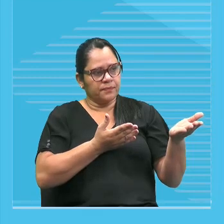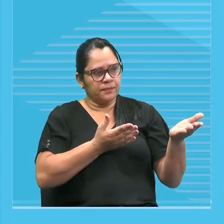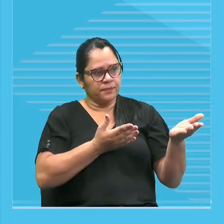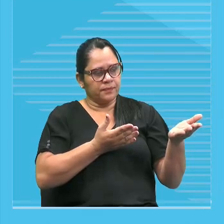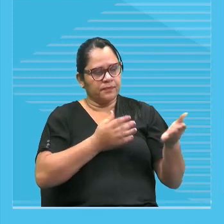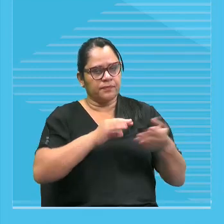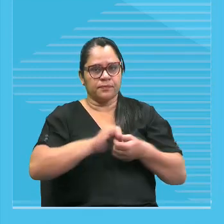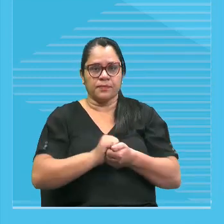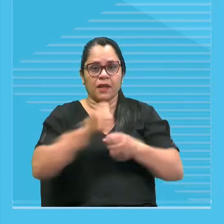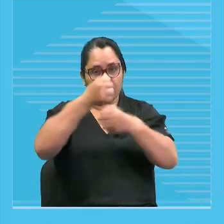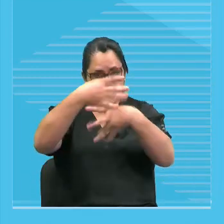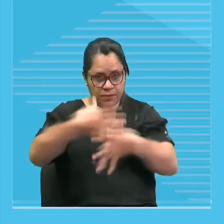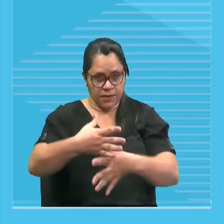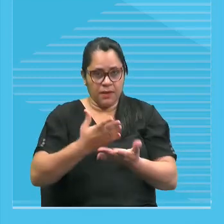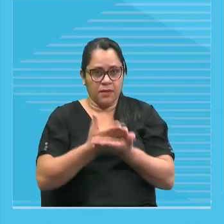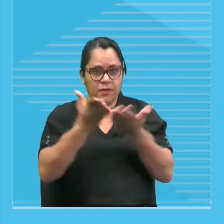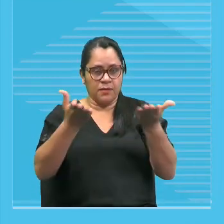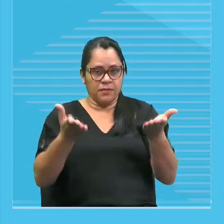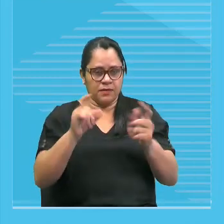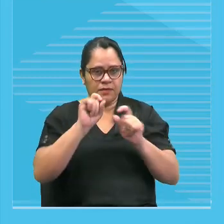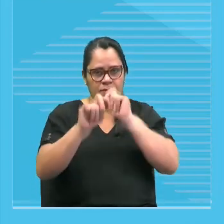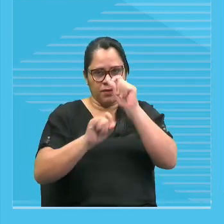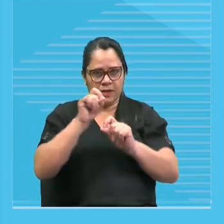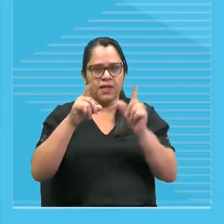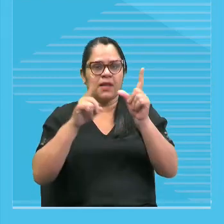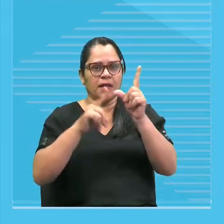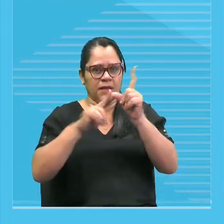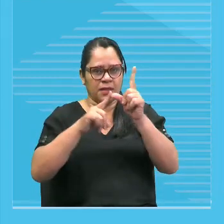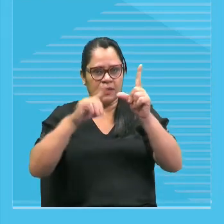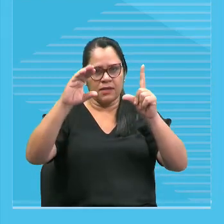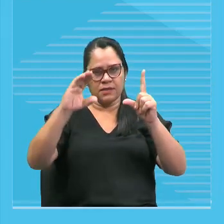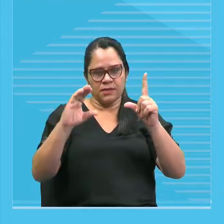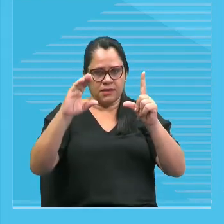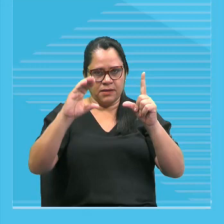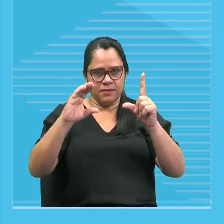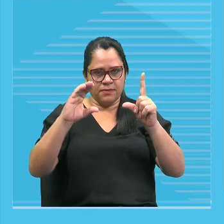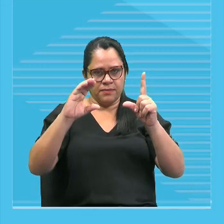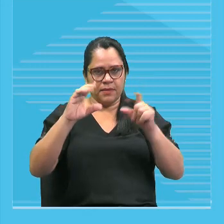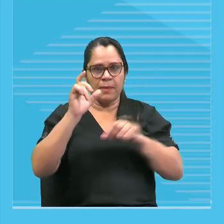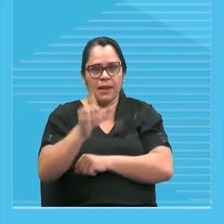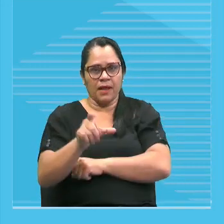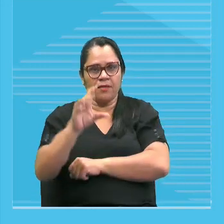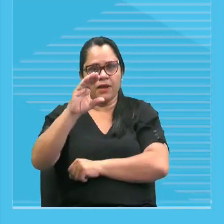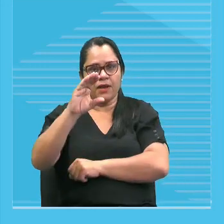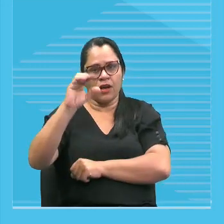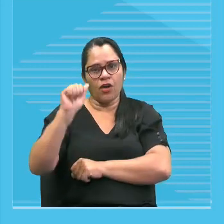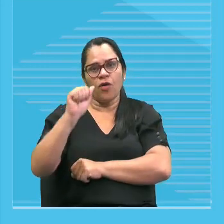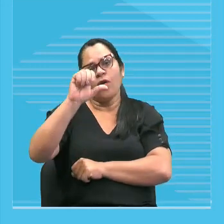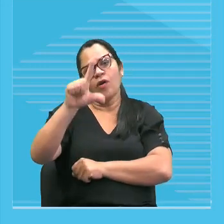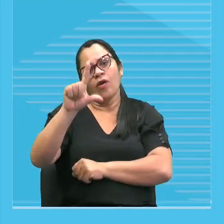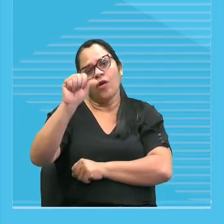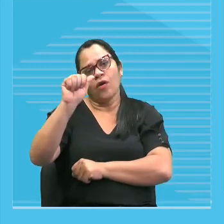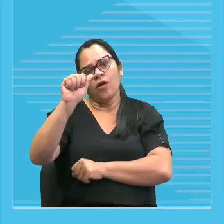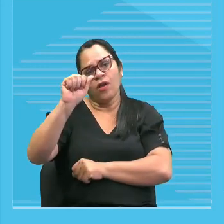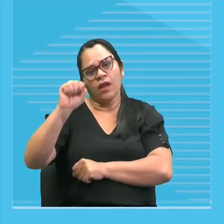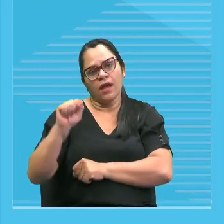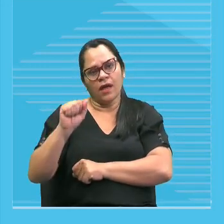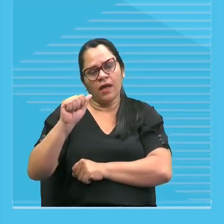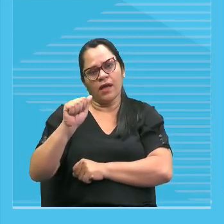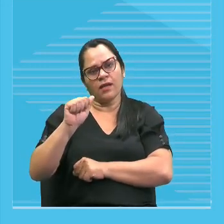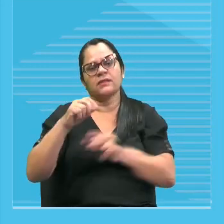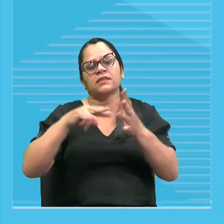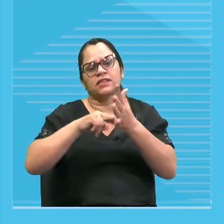Deixa Eu Dizer para vocês na letra C Cola quer dizer fila escritório